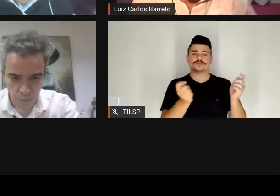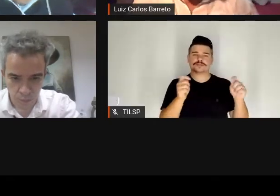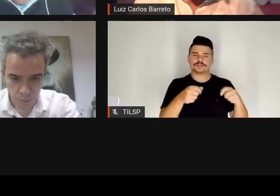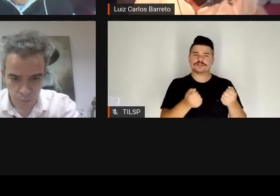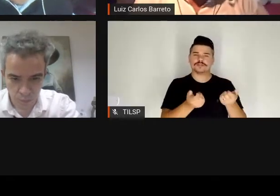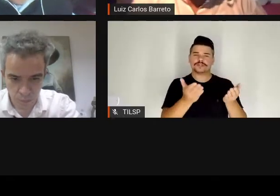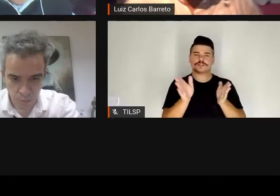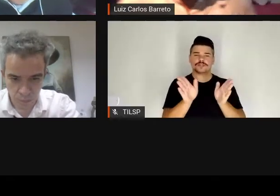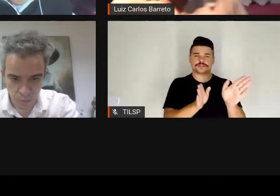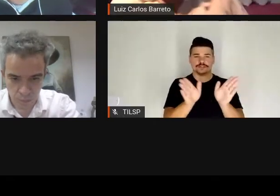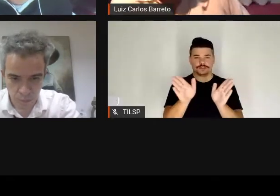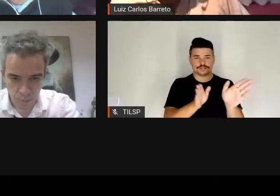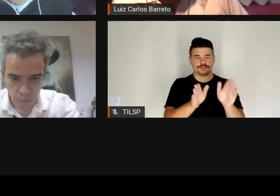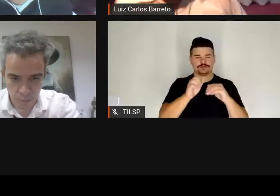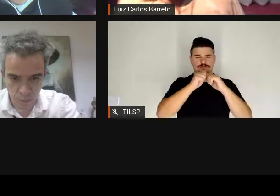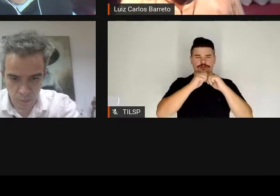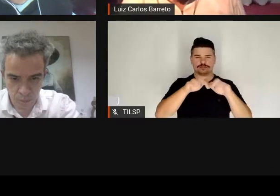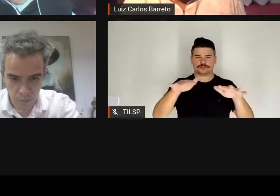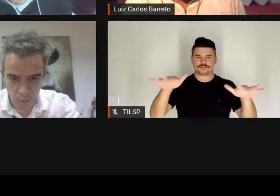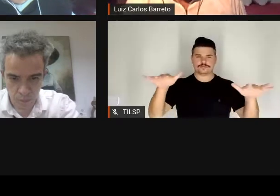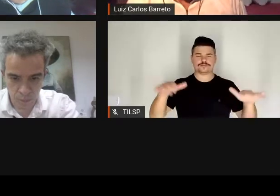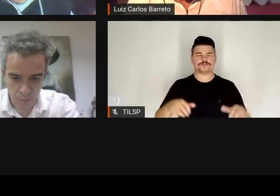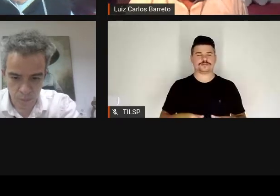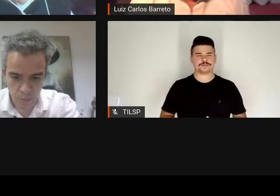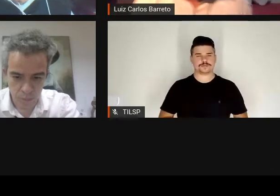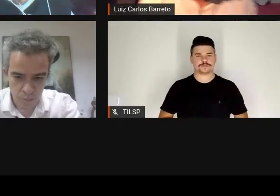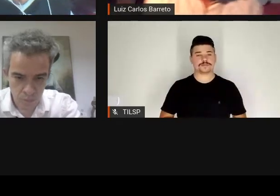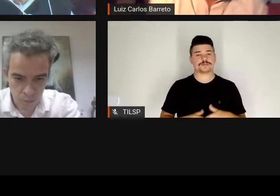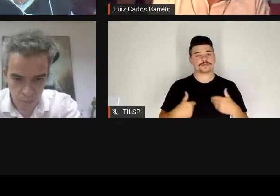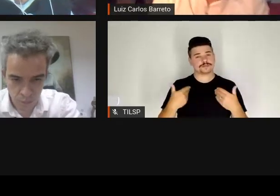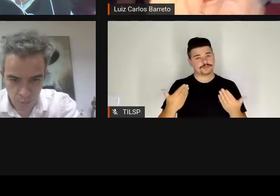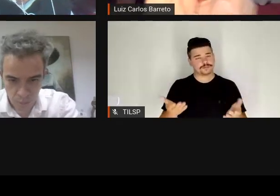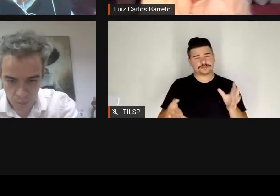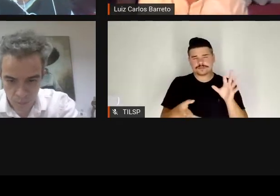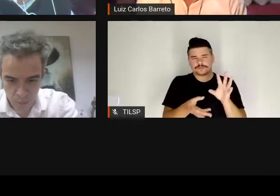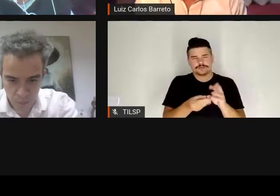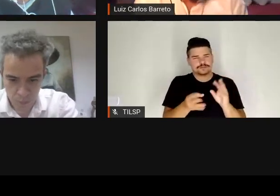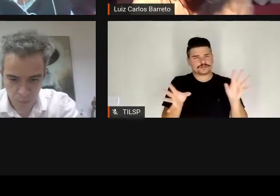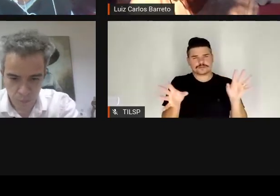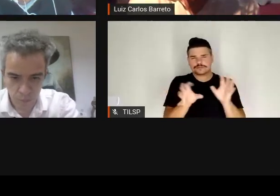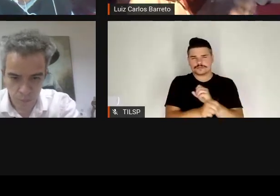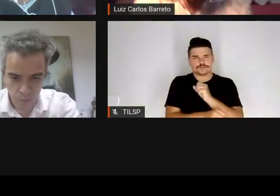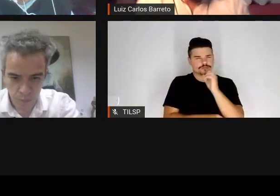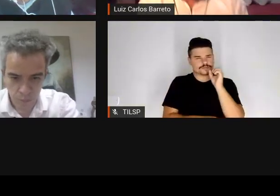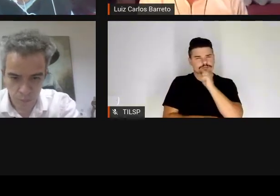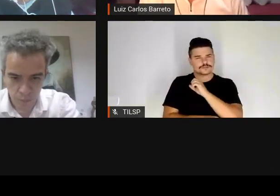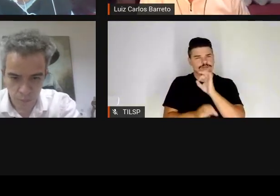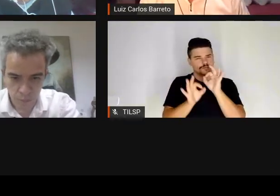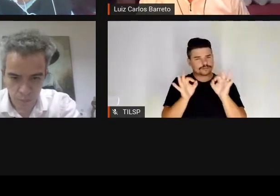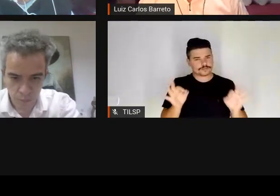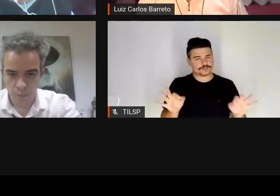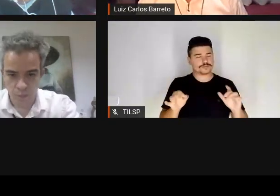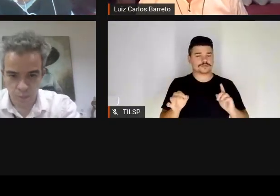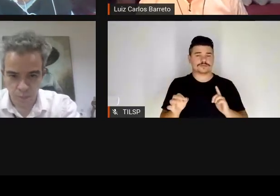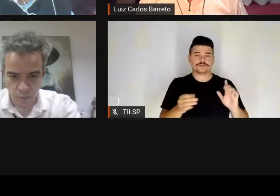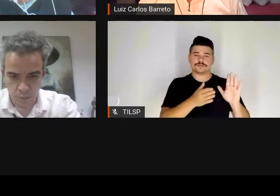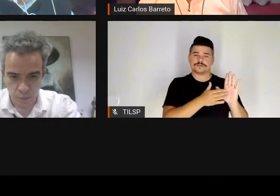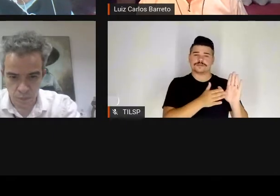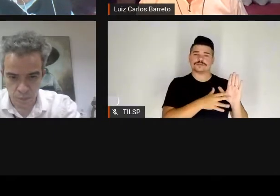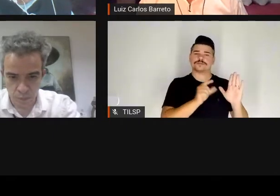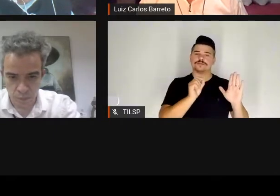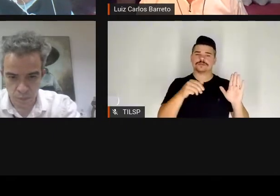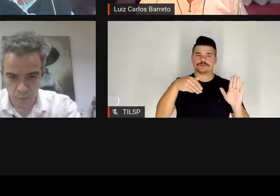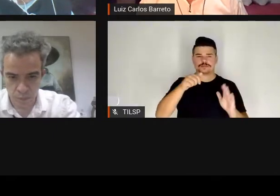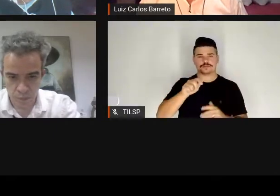ampla. Então, um pequeno resumo, e eu gostaria de passar, então, a palavra ao Marcos Cardan, da